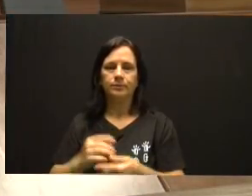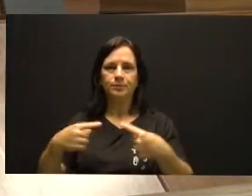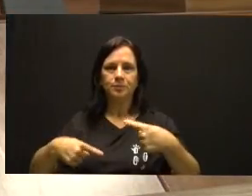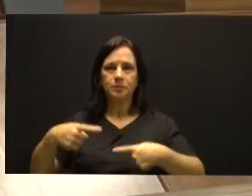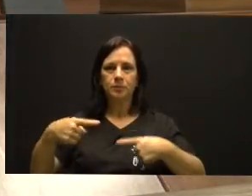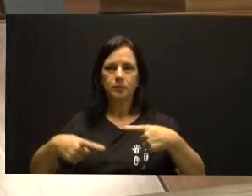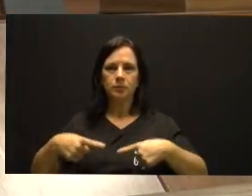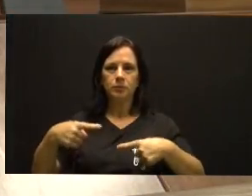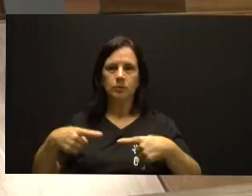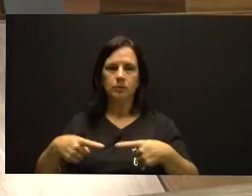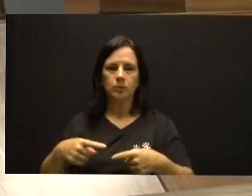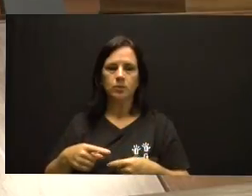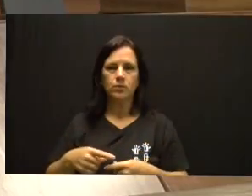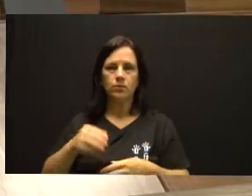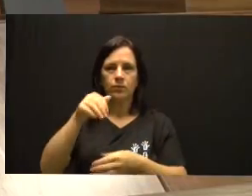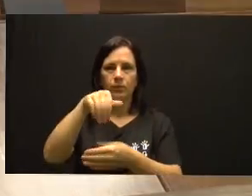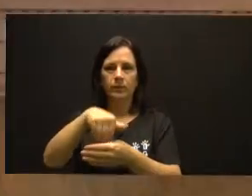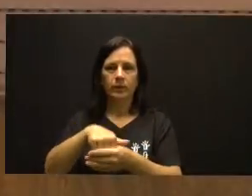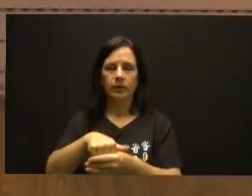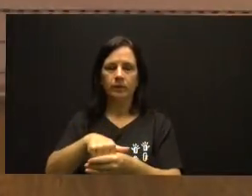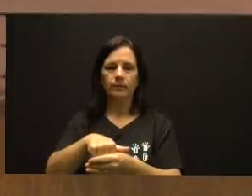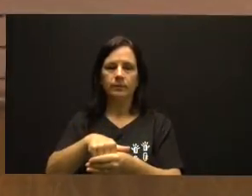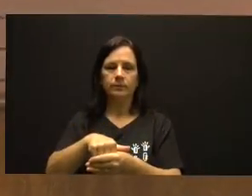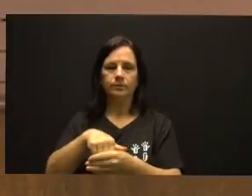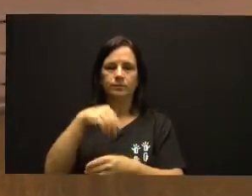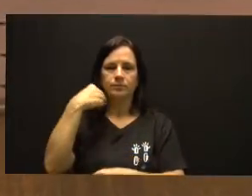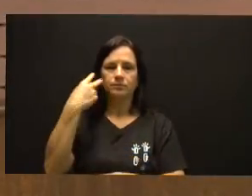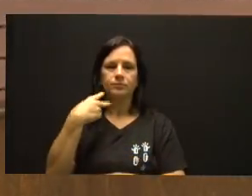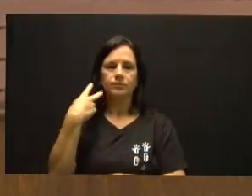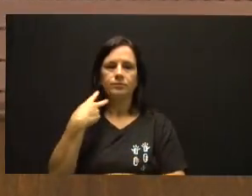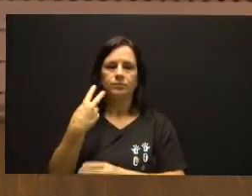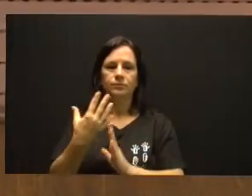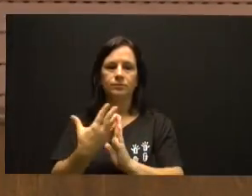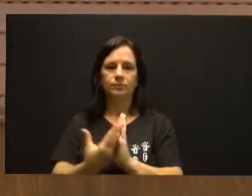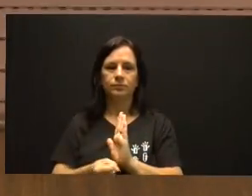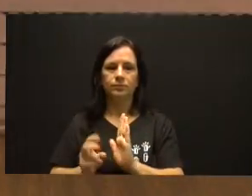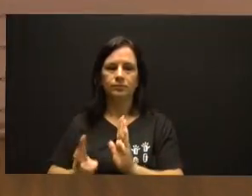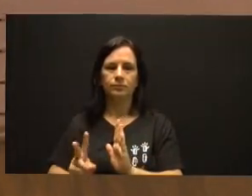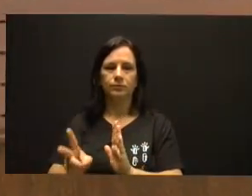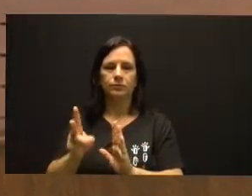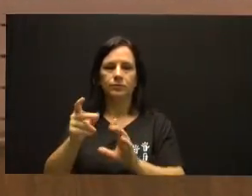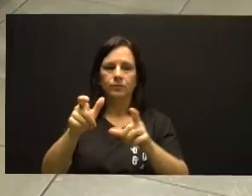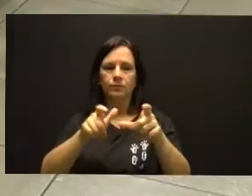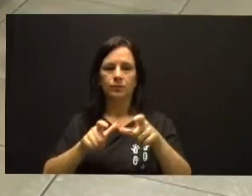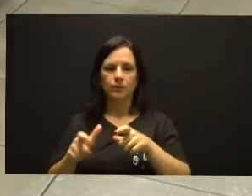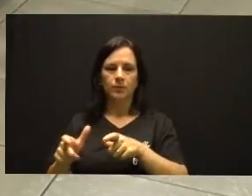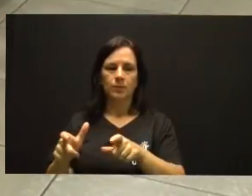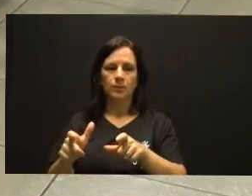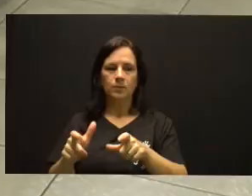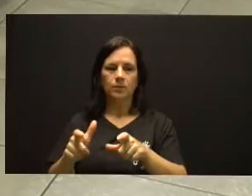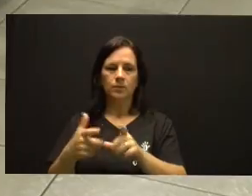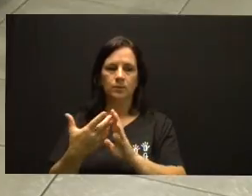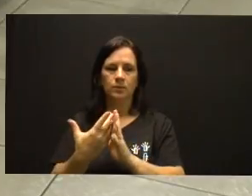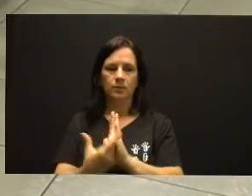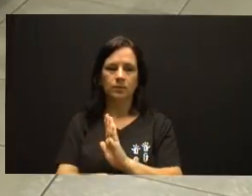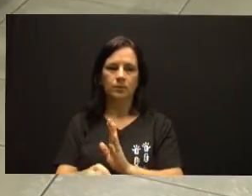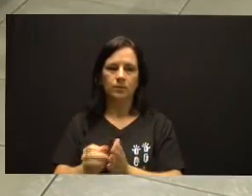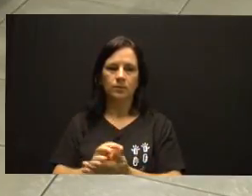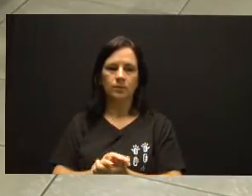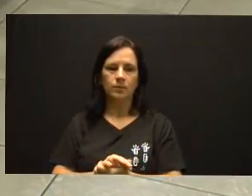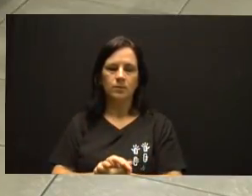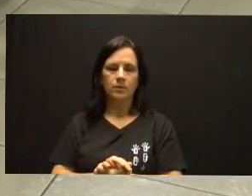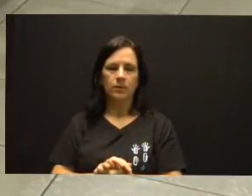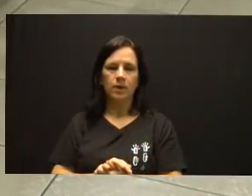discussão, em votação. Os vereadores que forem pela aprovação permaneçam como se encontram. Aprovado.